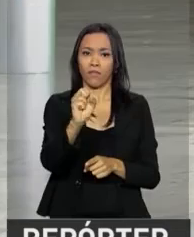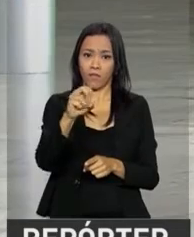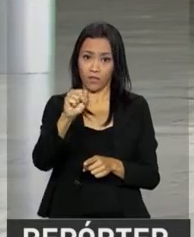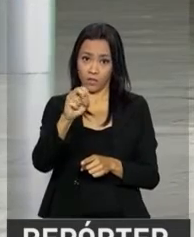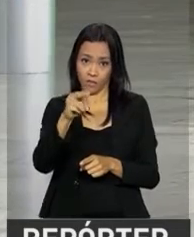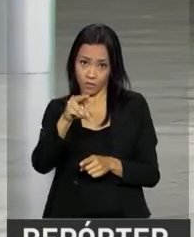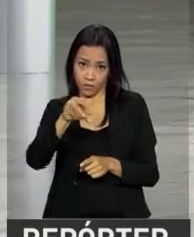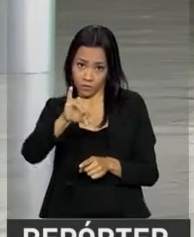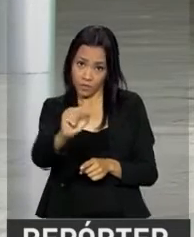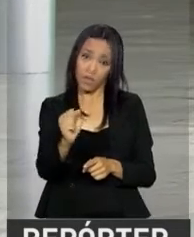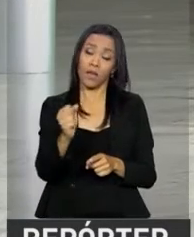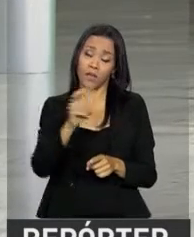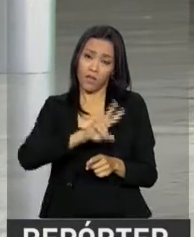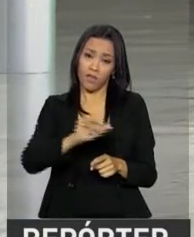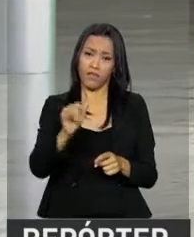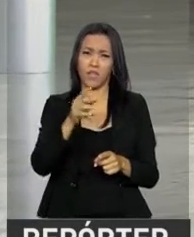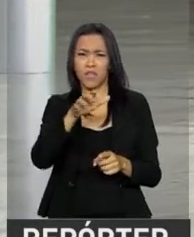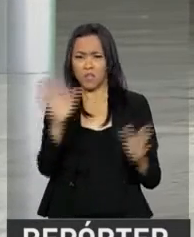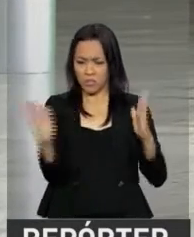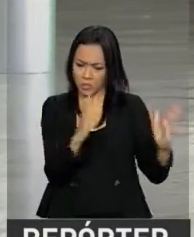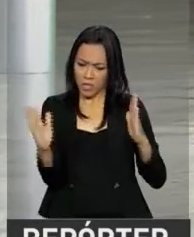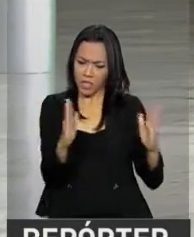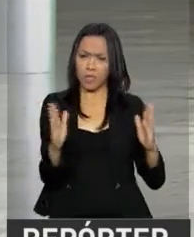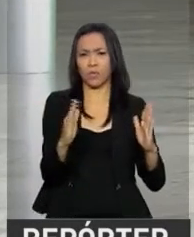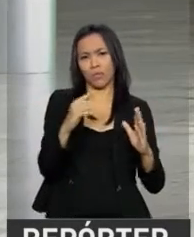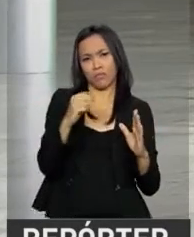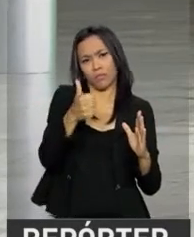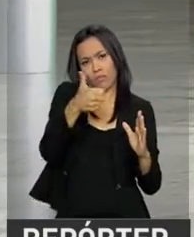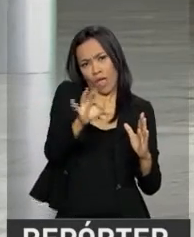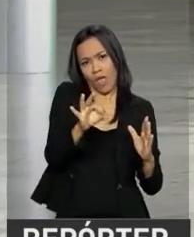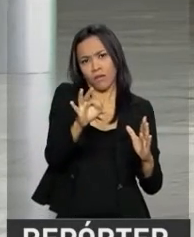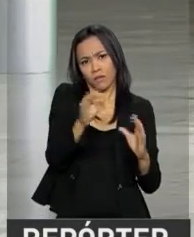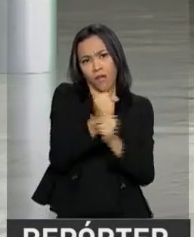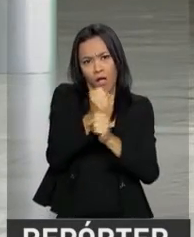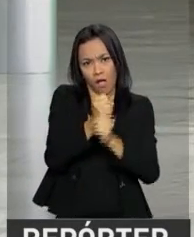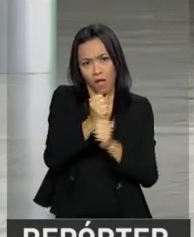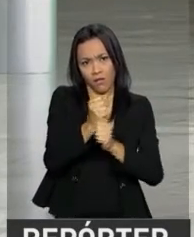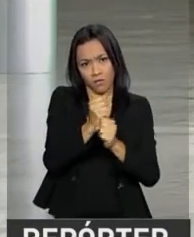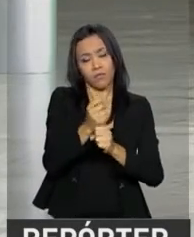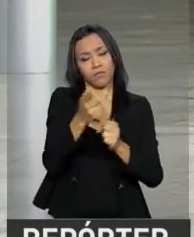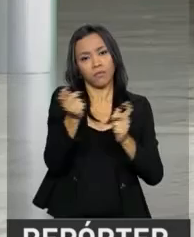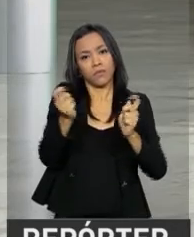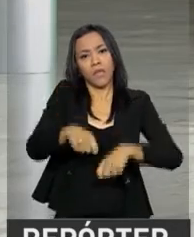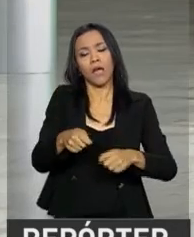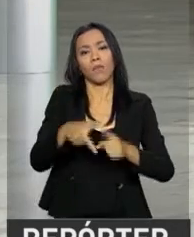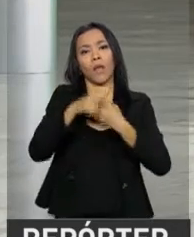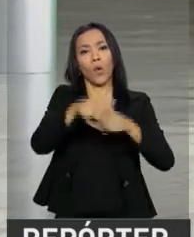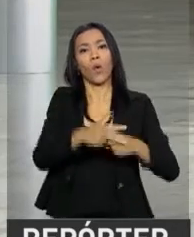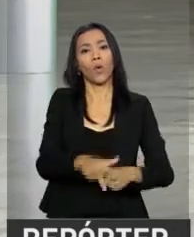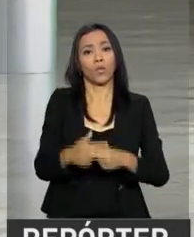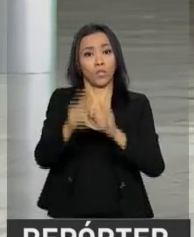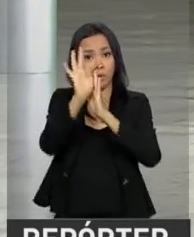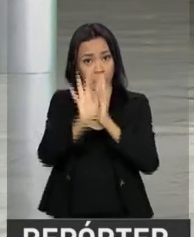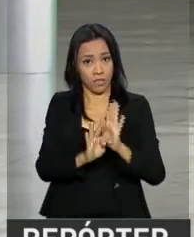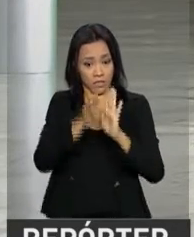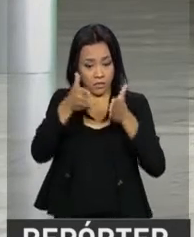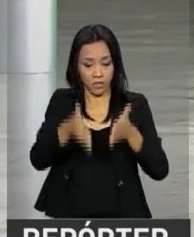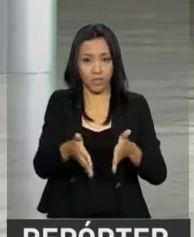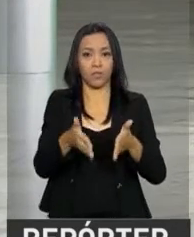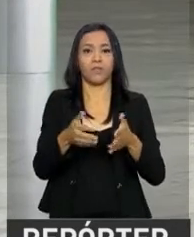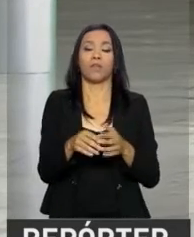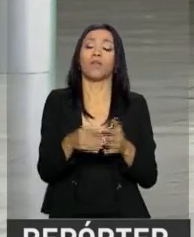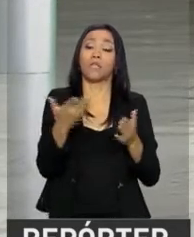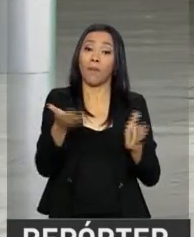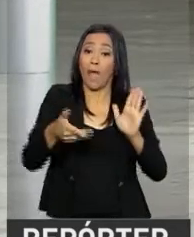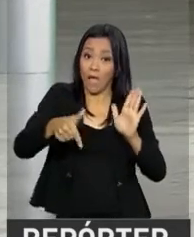com a proposta, no meio desse período de 20 anos, portanto, no décimo ano de vigência desse novo regime fiscal. Essa proposta